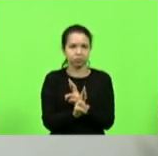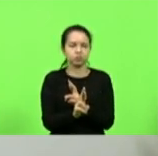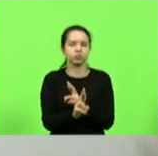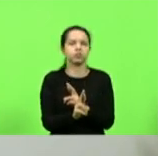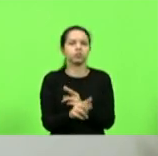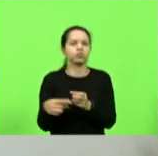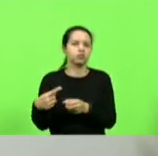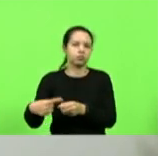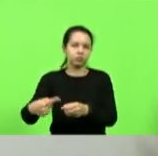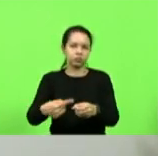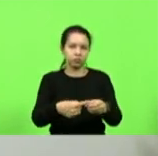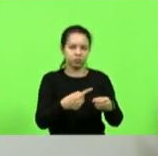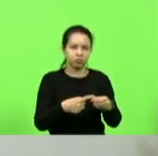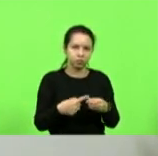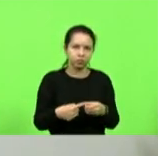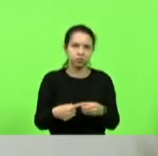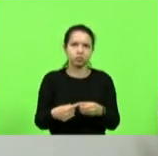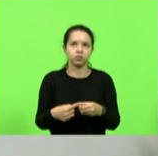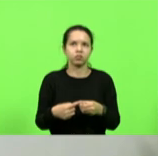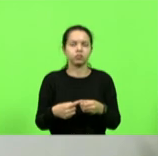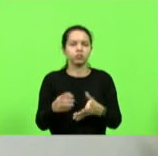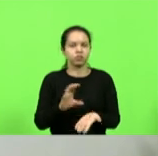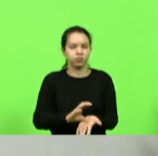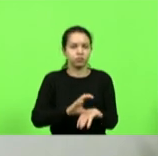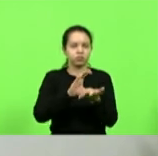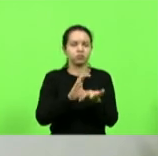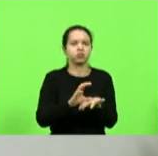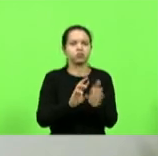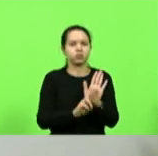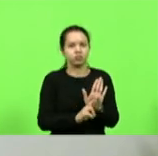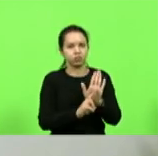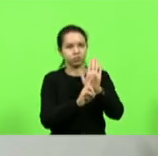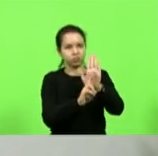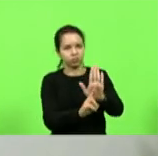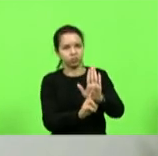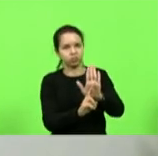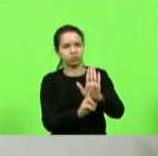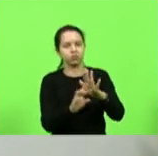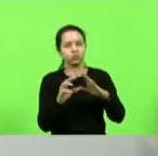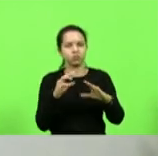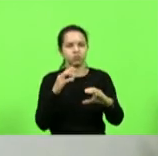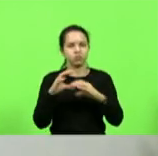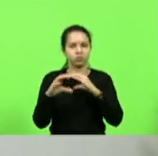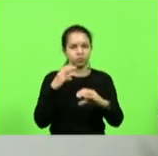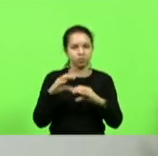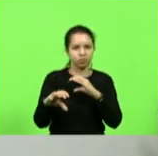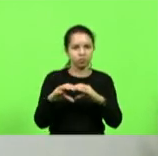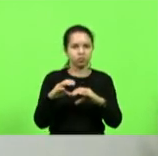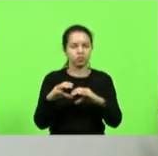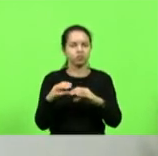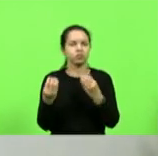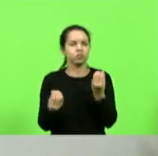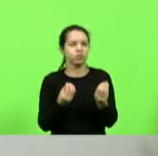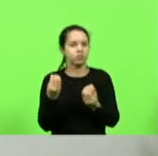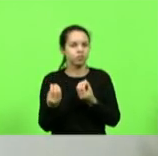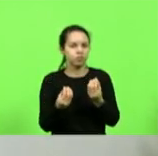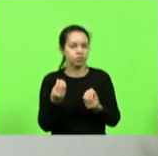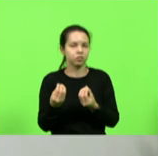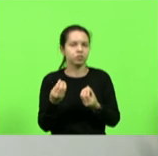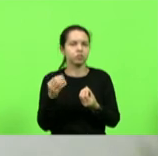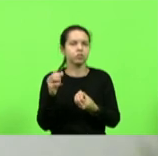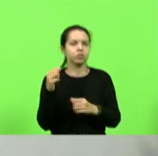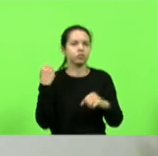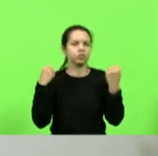né, com os conselhos representativos, o diálogo com a academia, como que as nossas academias